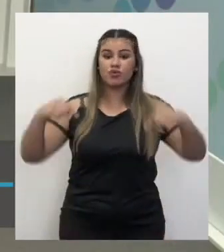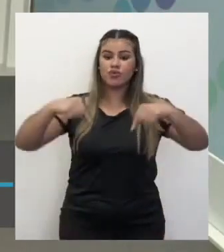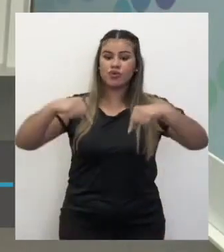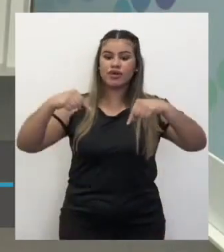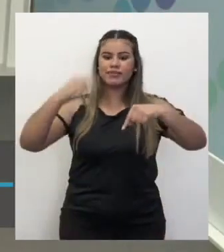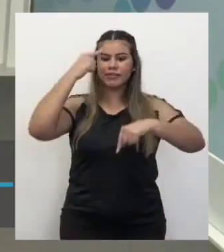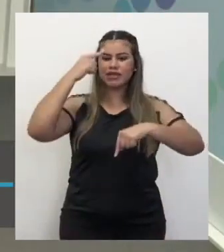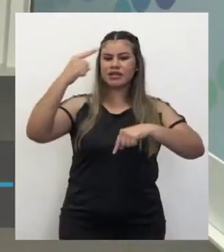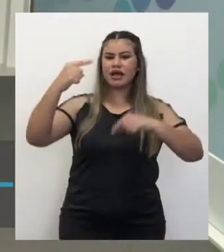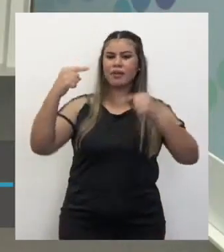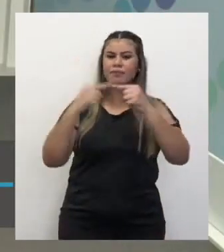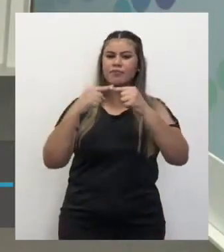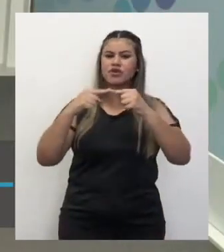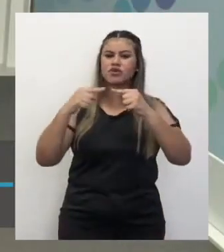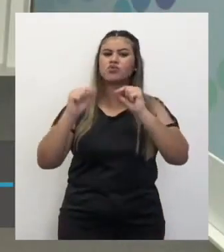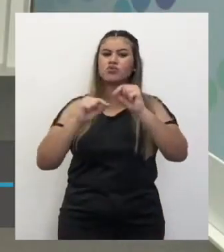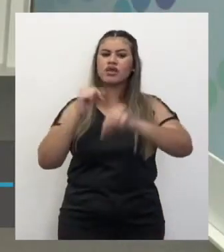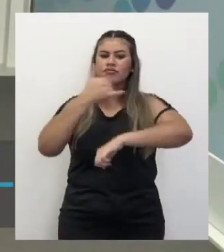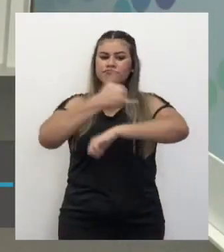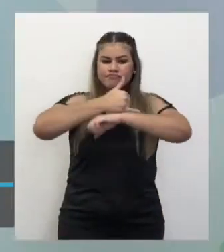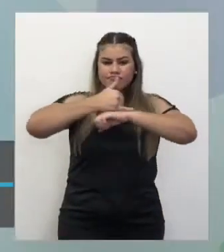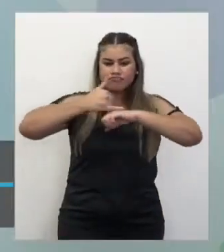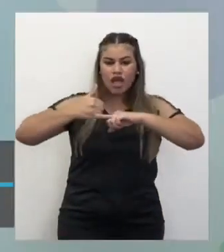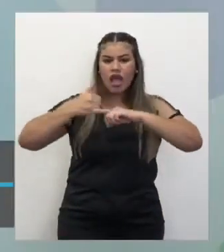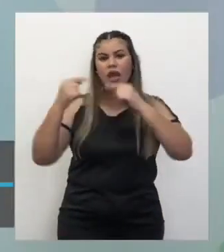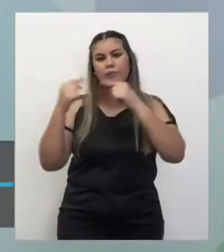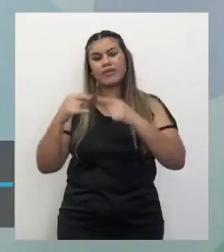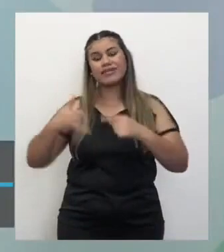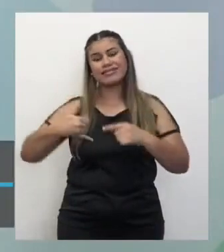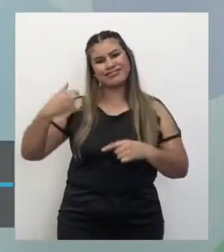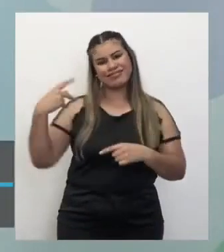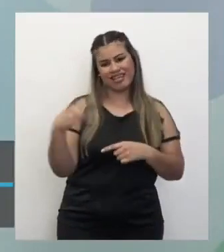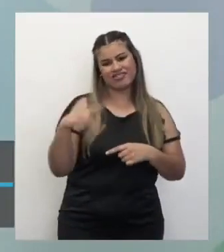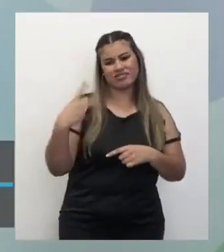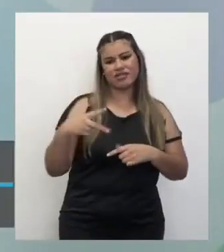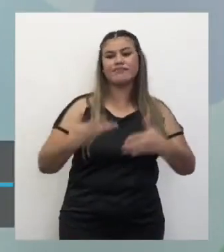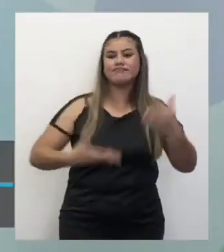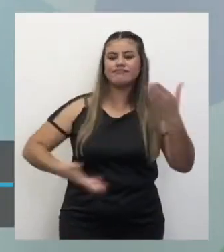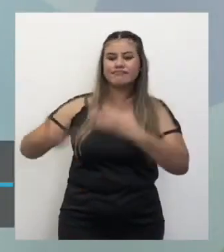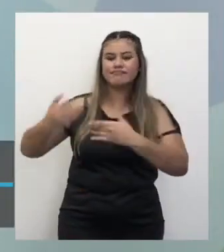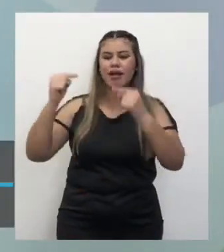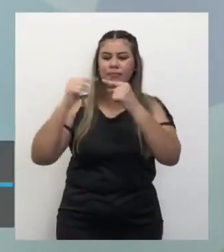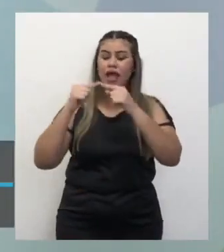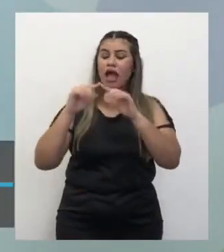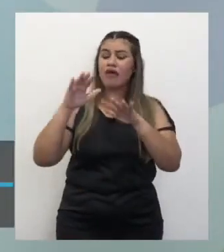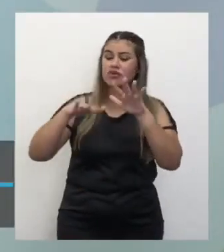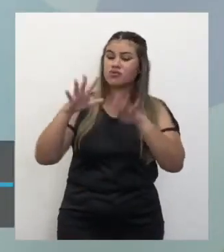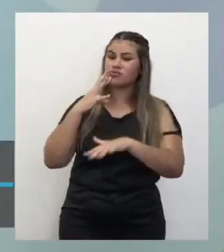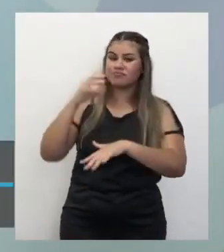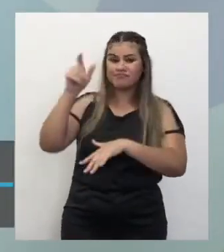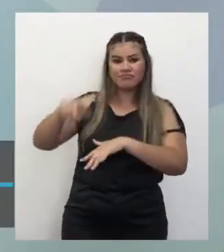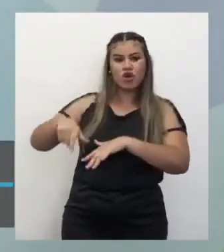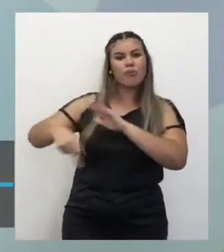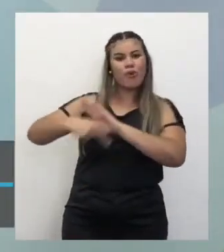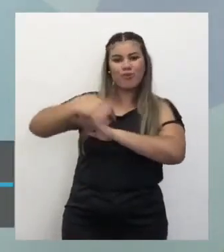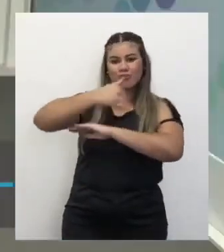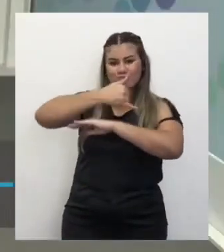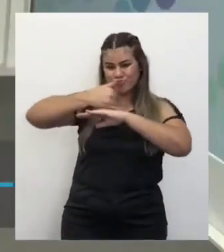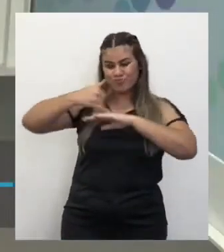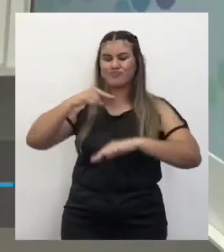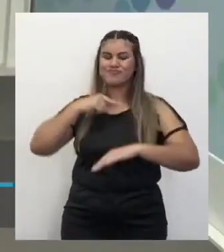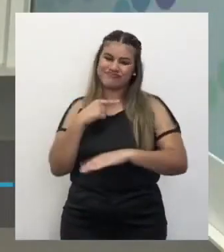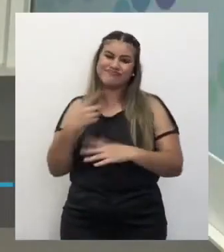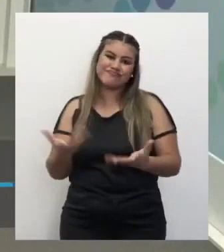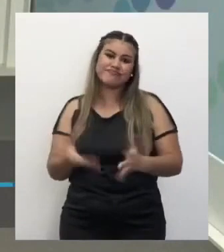associando muito com drogas, porque tem muito da realidade deles, da idade também, né? Por isso que relaciona, porque às vezes conhece algum coleguinha aqui. Exatamente. Né? Enfim. Pensando